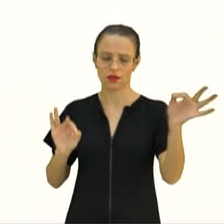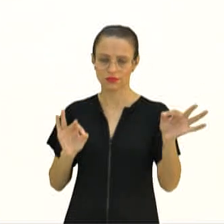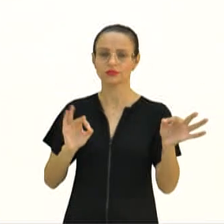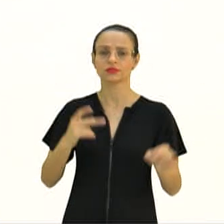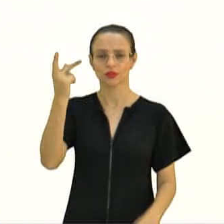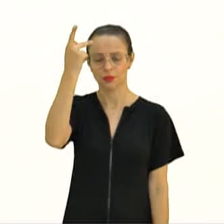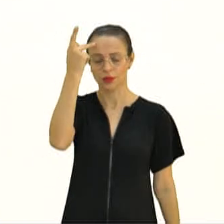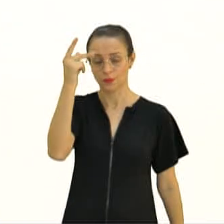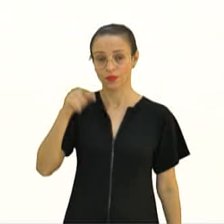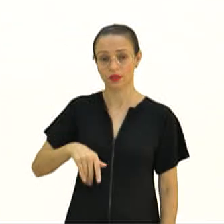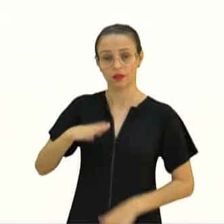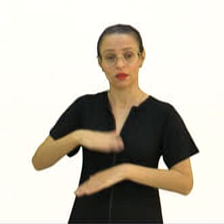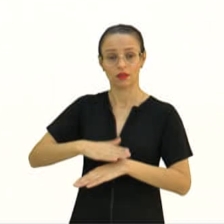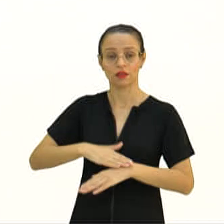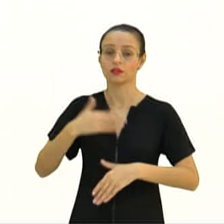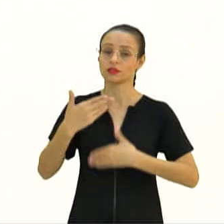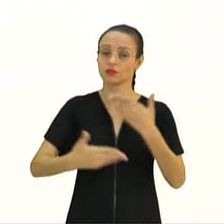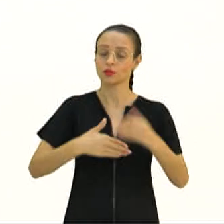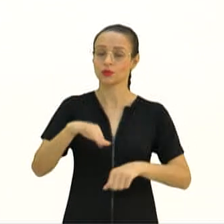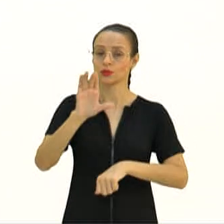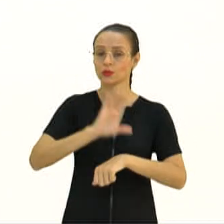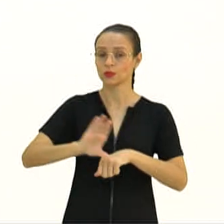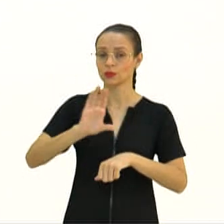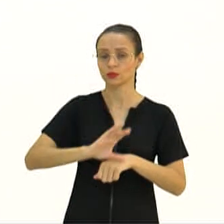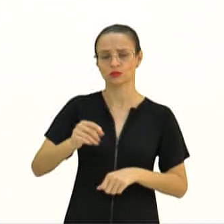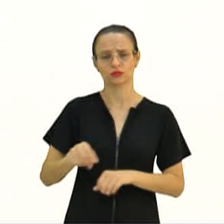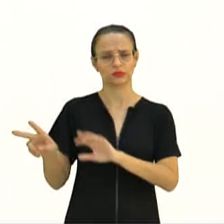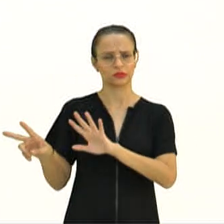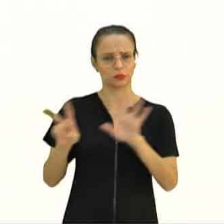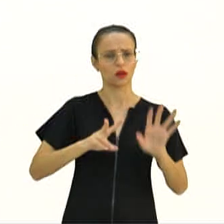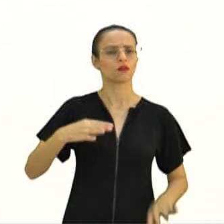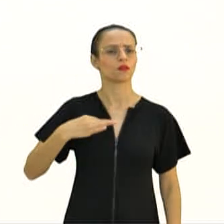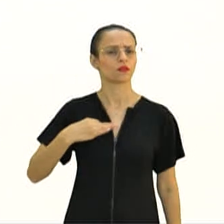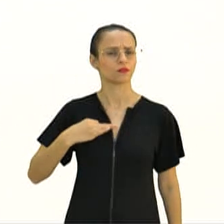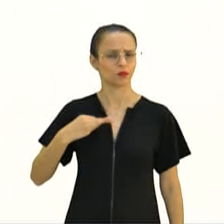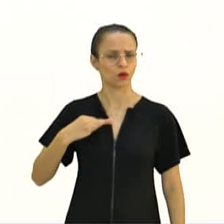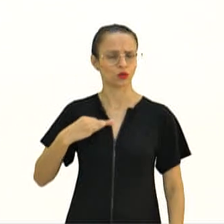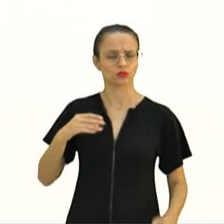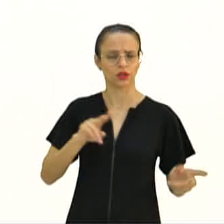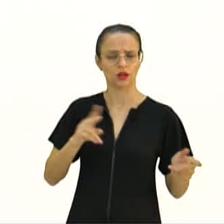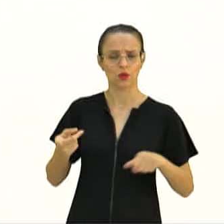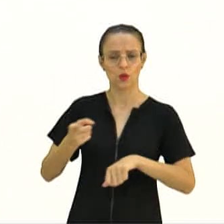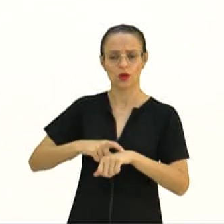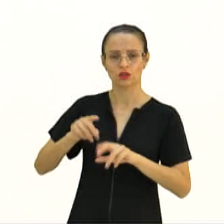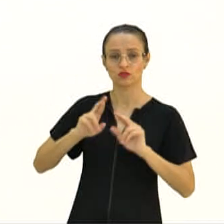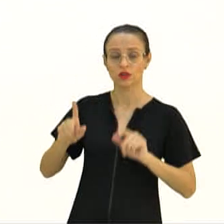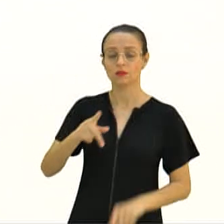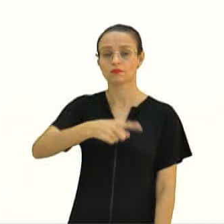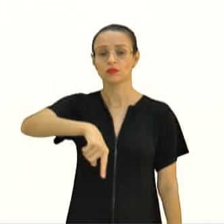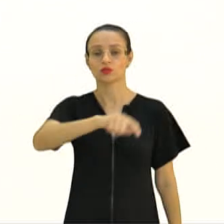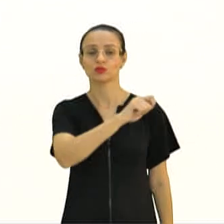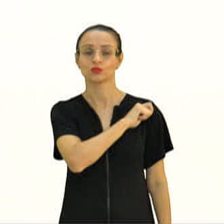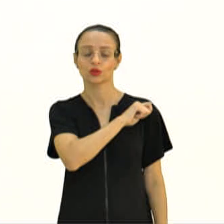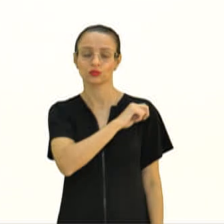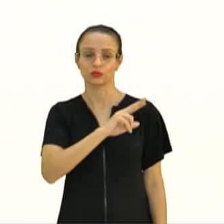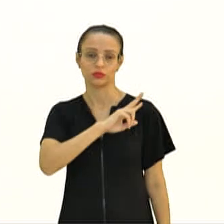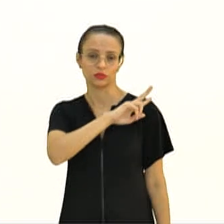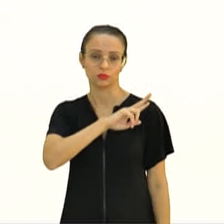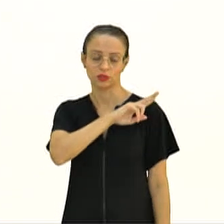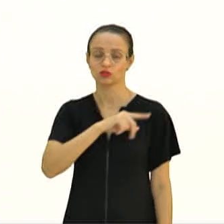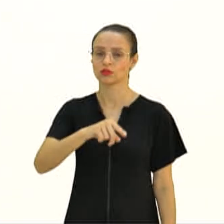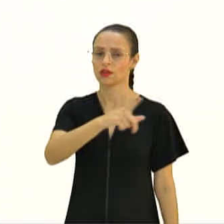que desenvolveu um curso semanal voluntário, no contraturno, para alunos do ensino médio. Os